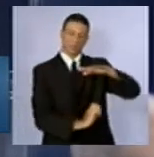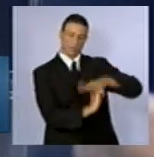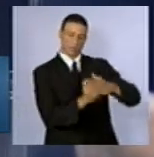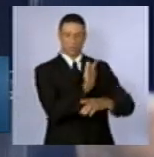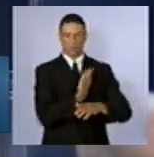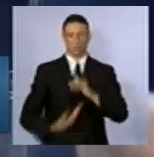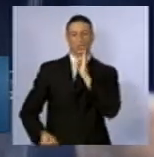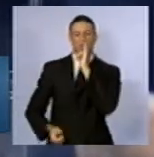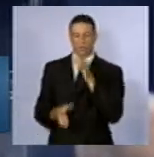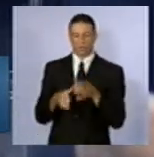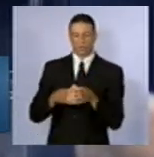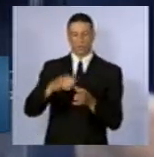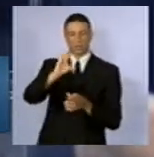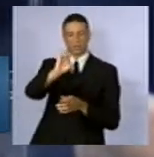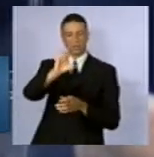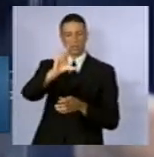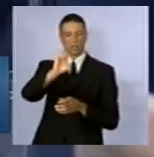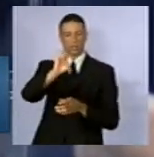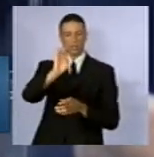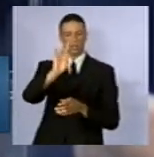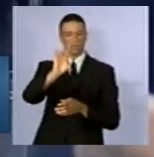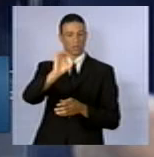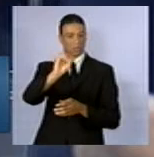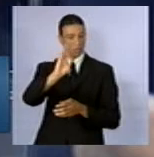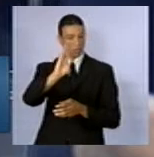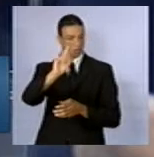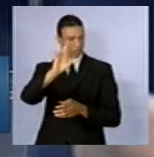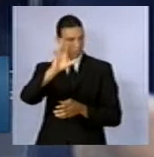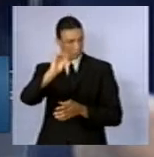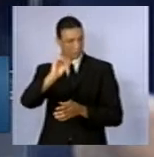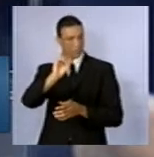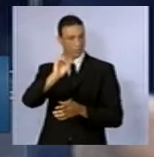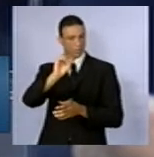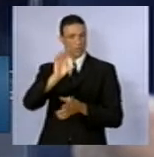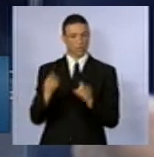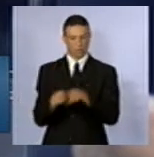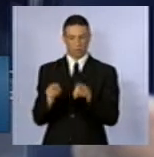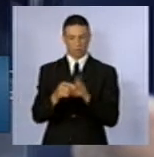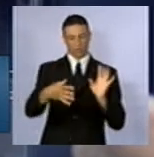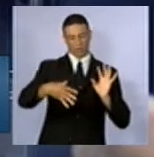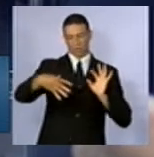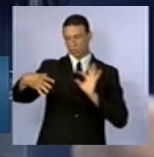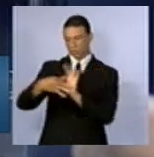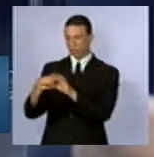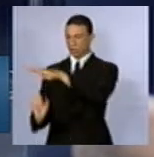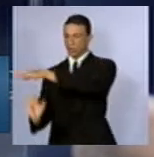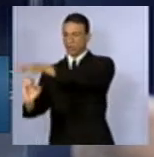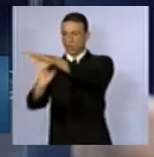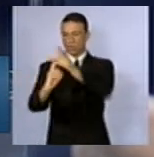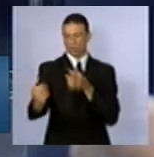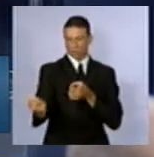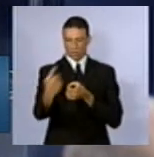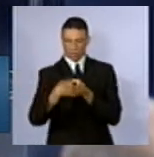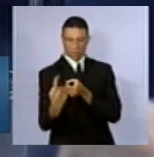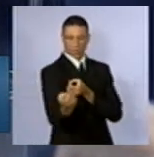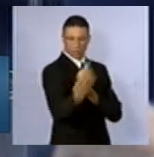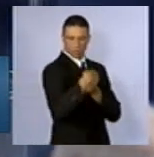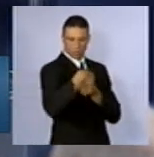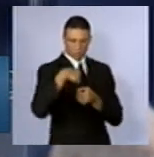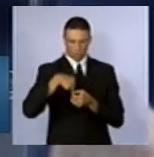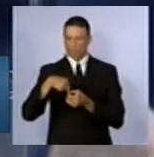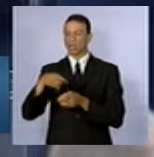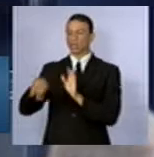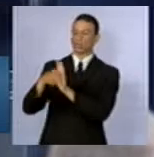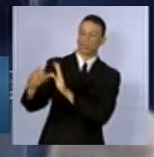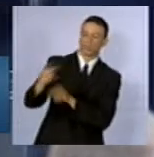Eletrobras as a a as as empresas transmissoras vinculadas a a a el Bras elas também exercem a o o serviço